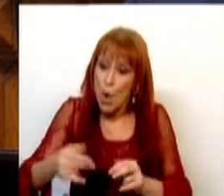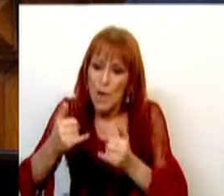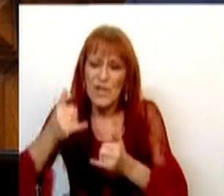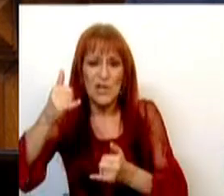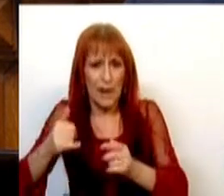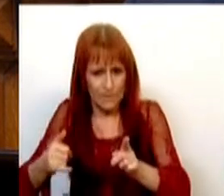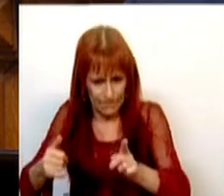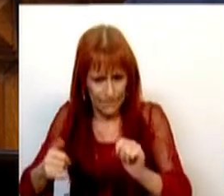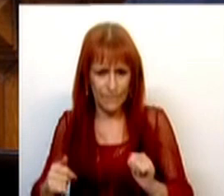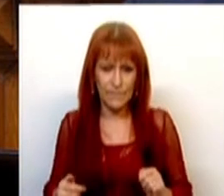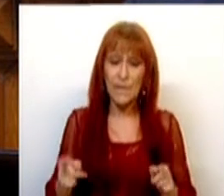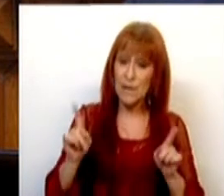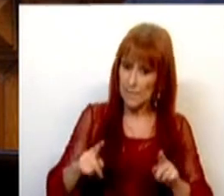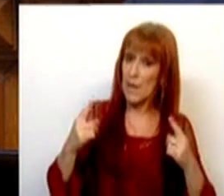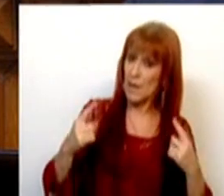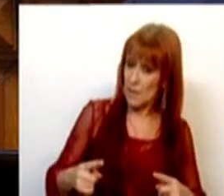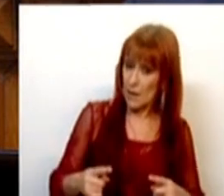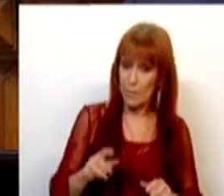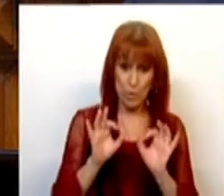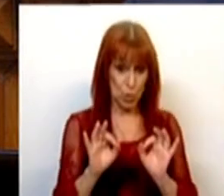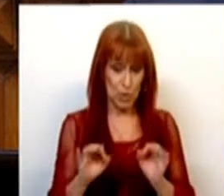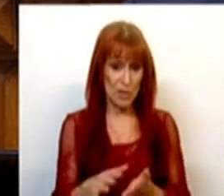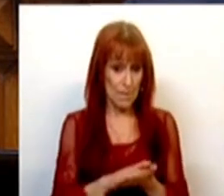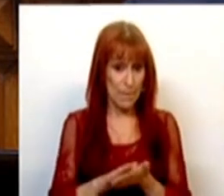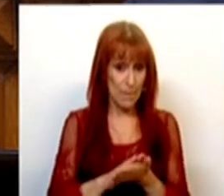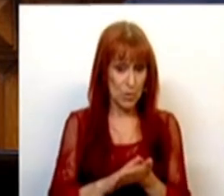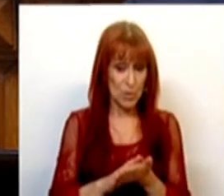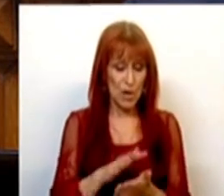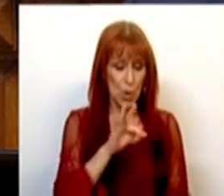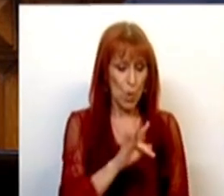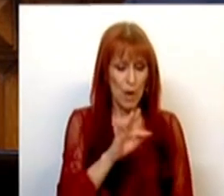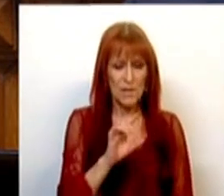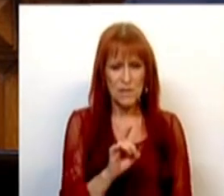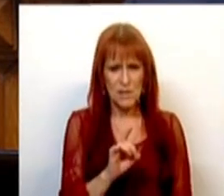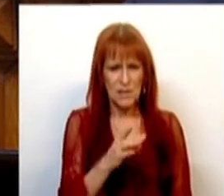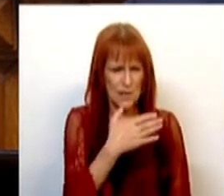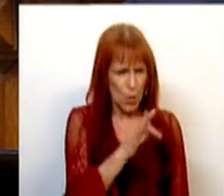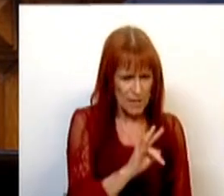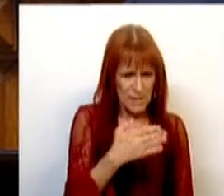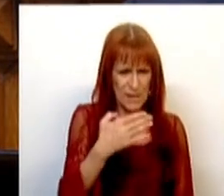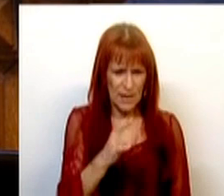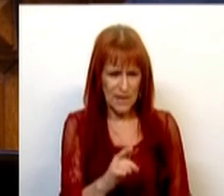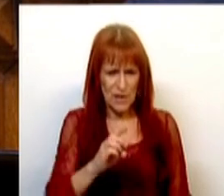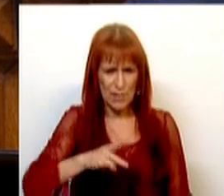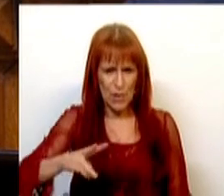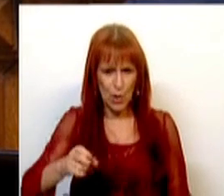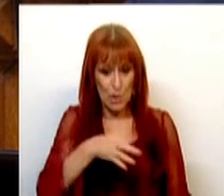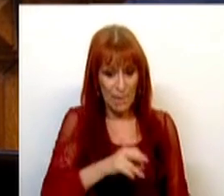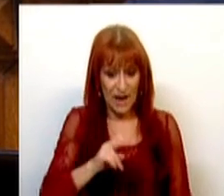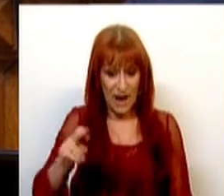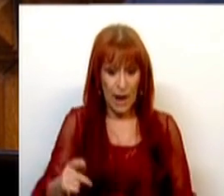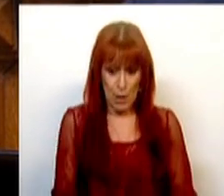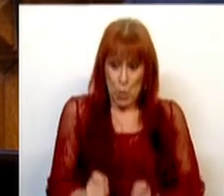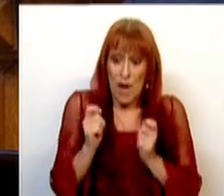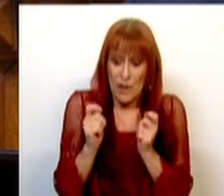Bem. Tem também, para os cuidados primários, 466 milhões de euros no PRR para